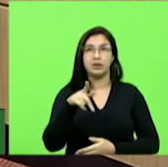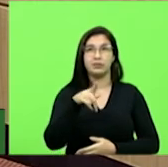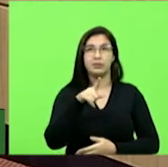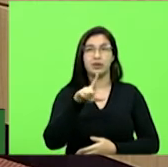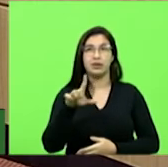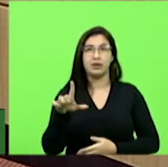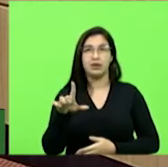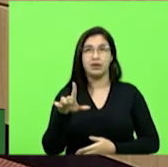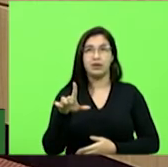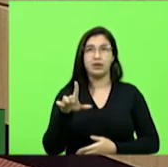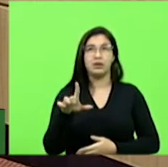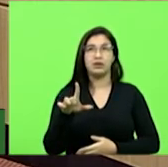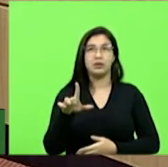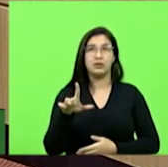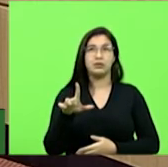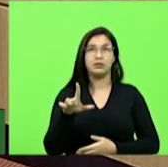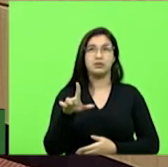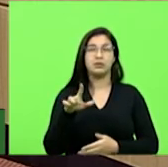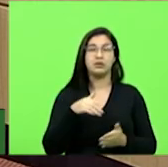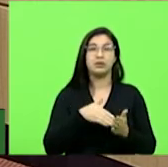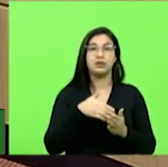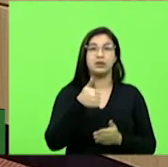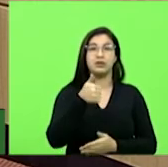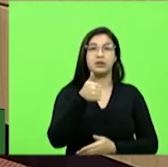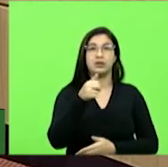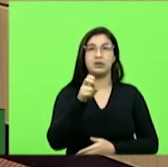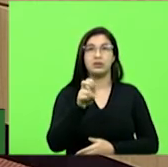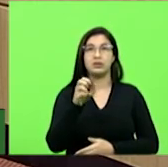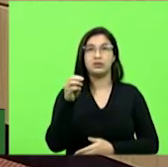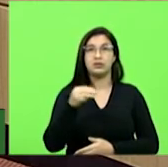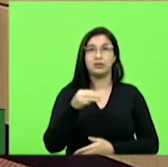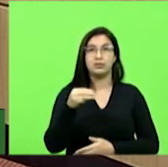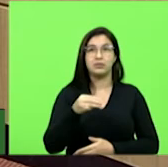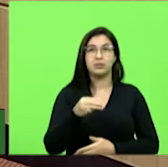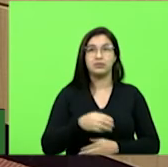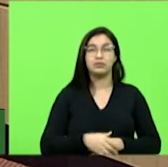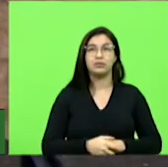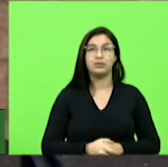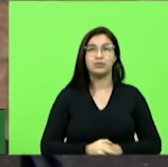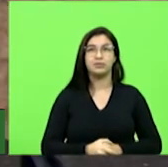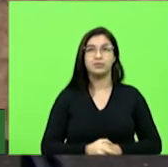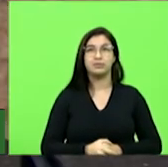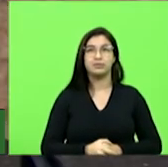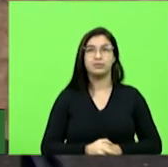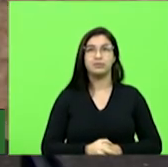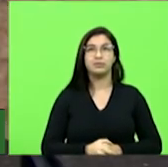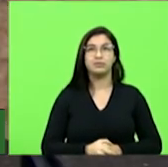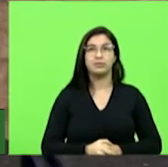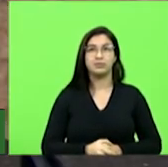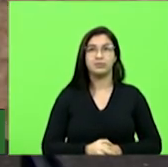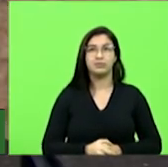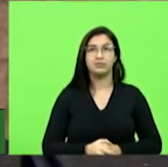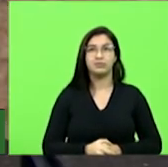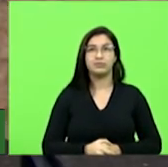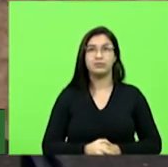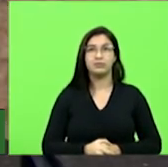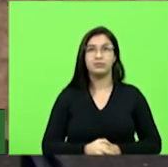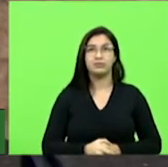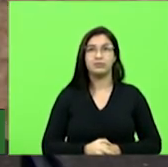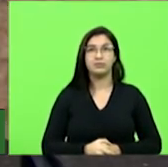por 15 minutos, deputado. Para o uso da palavra? Sim, só para concluir mesmo o pensamento, depois alguém pode ficar à